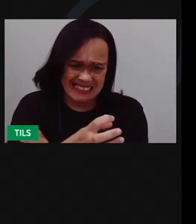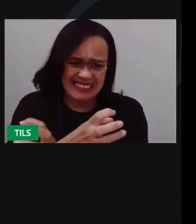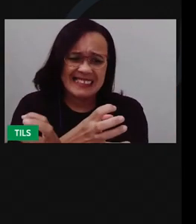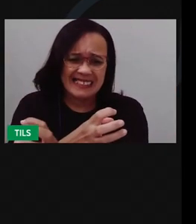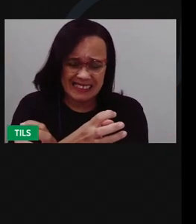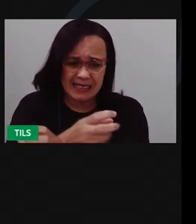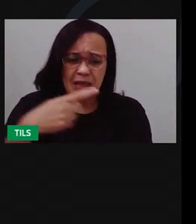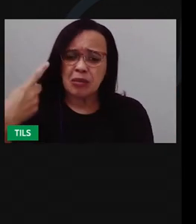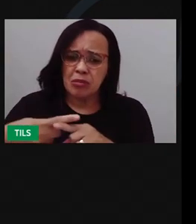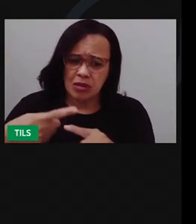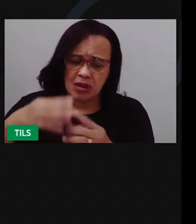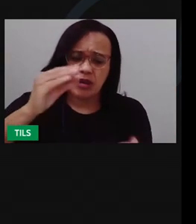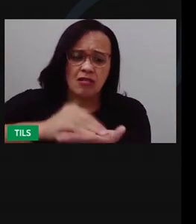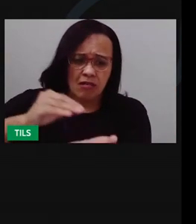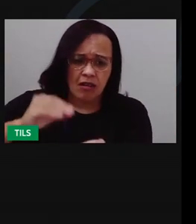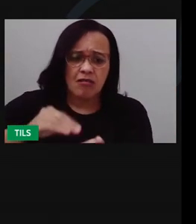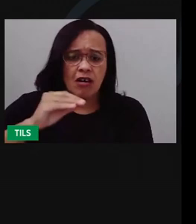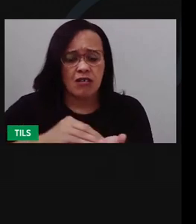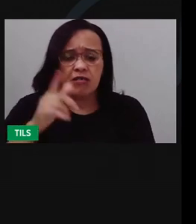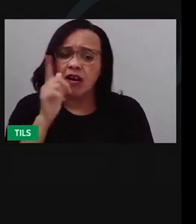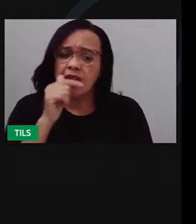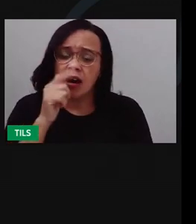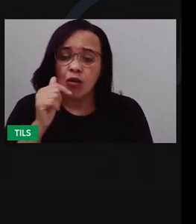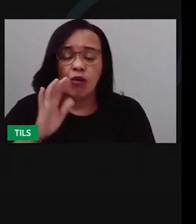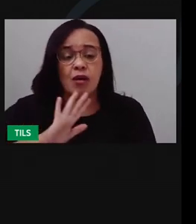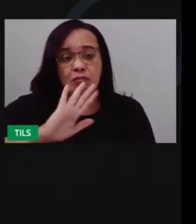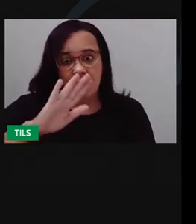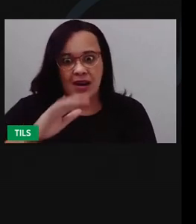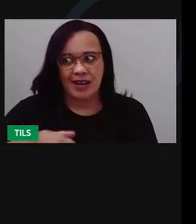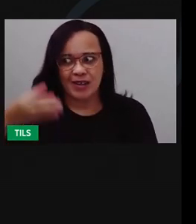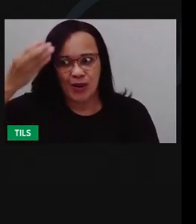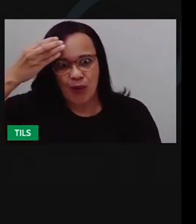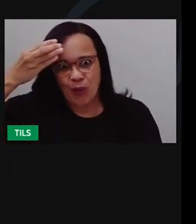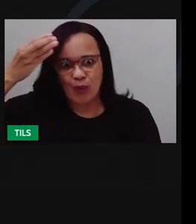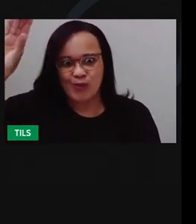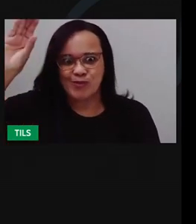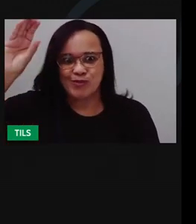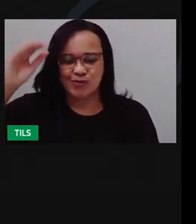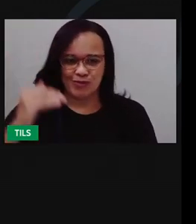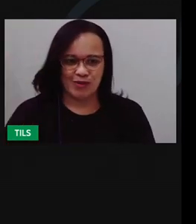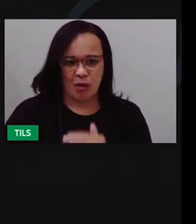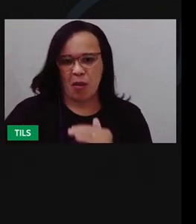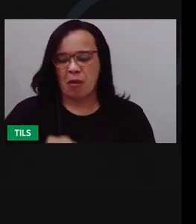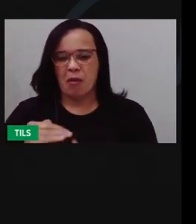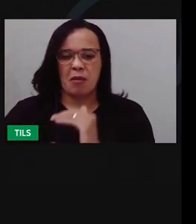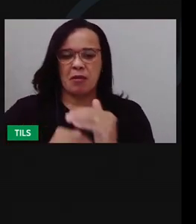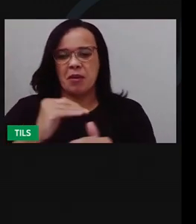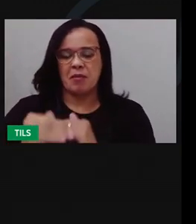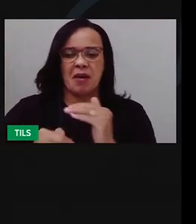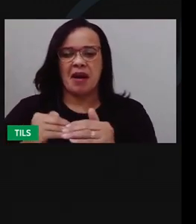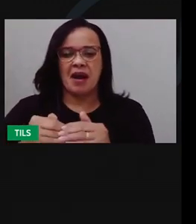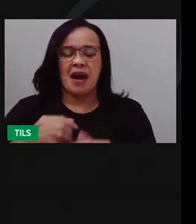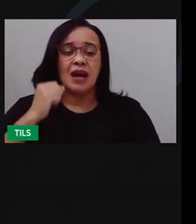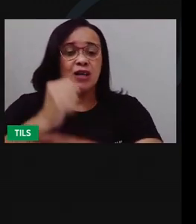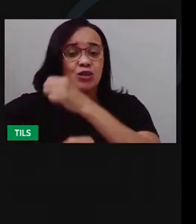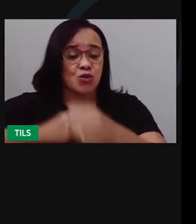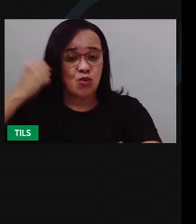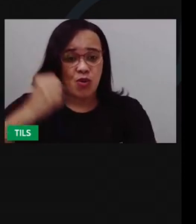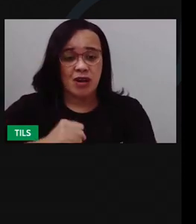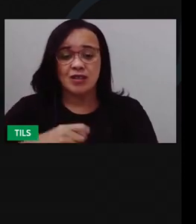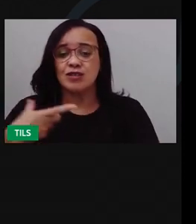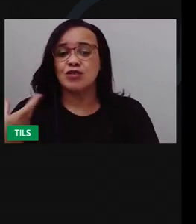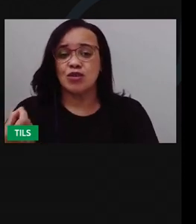d'água. Enriqueceu nossa cultura, virou patrimônio material. foi em 2011 em um decreto